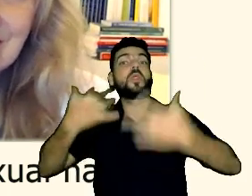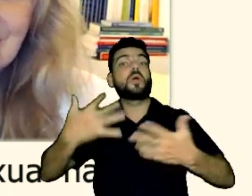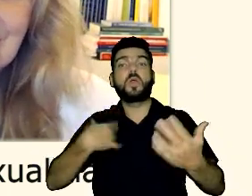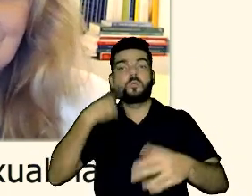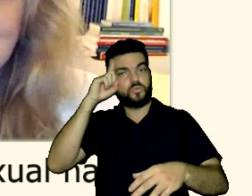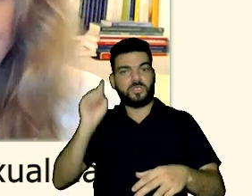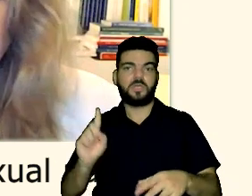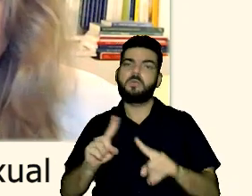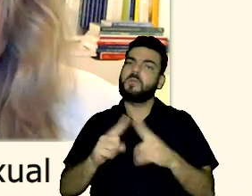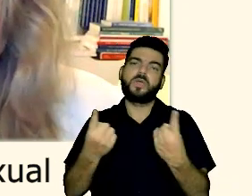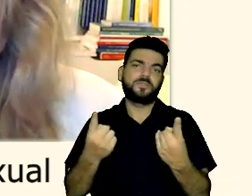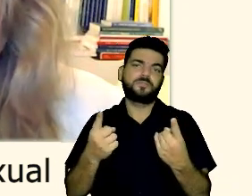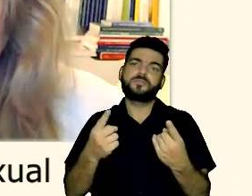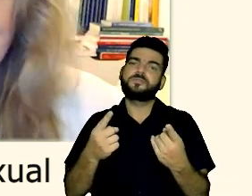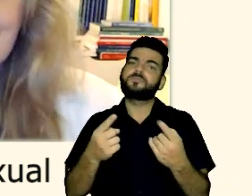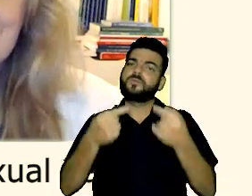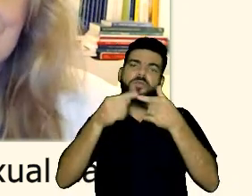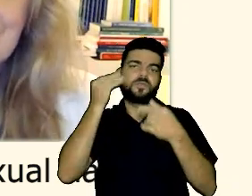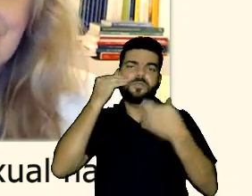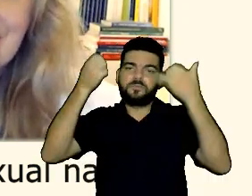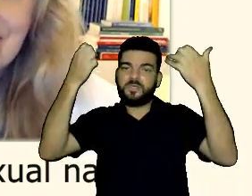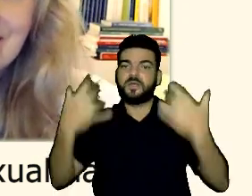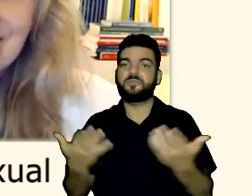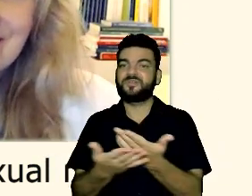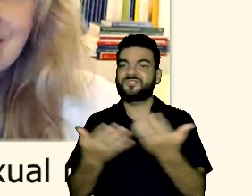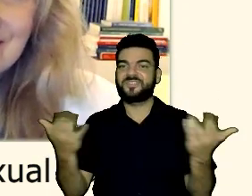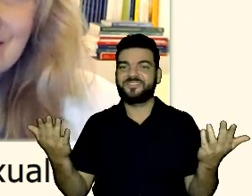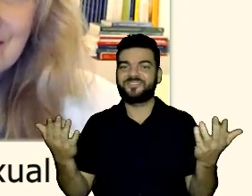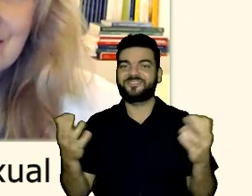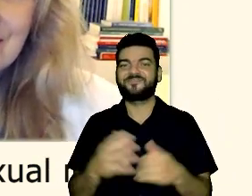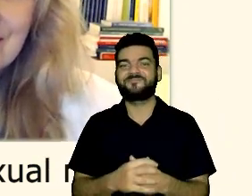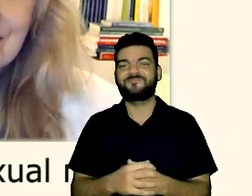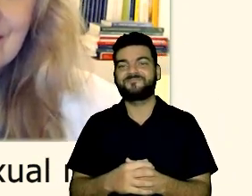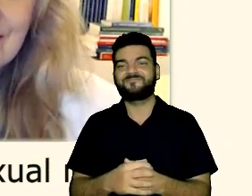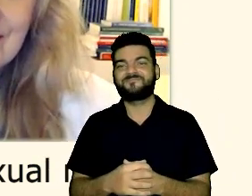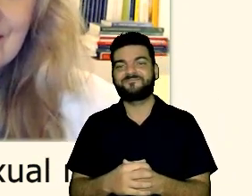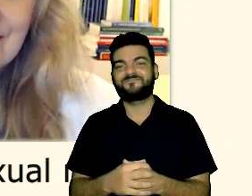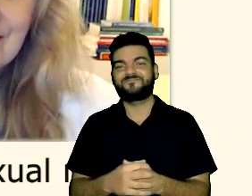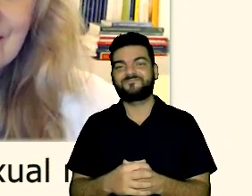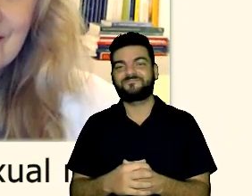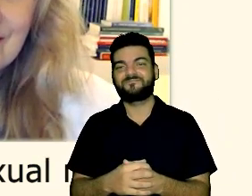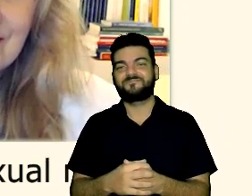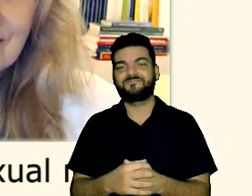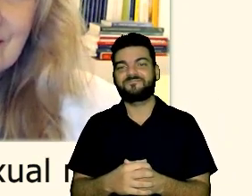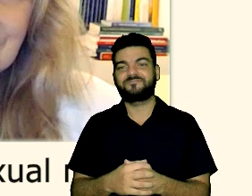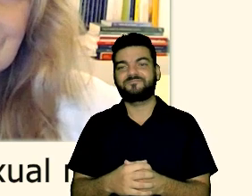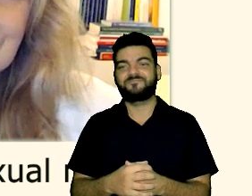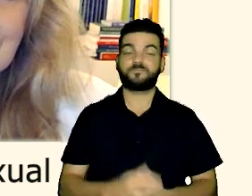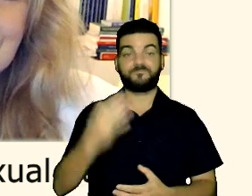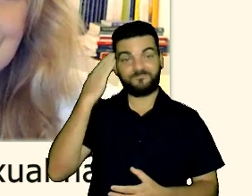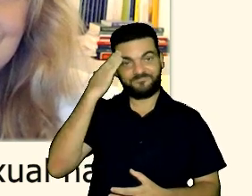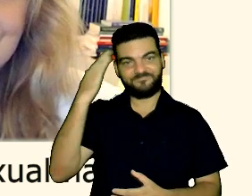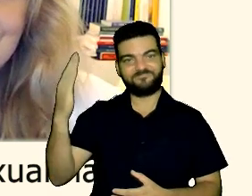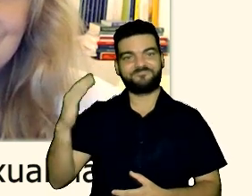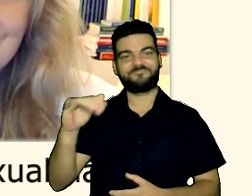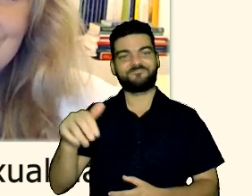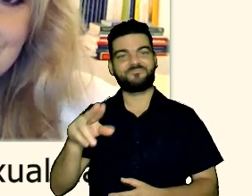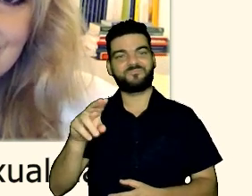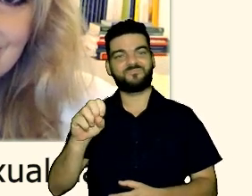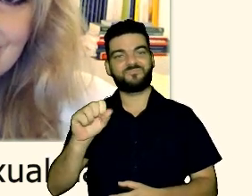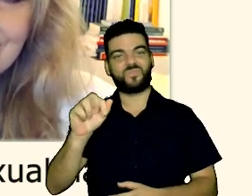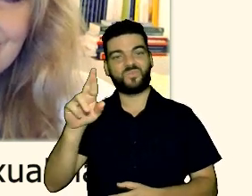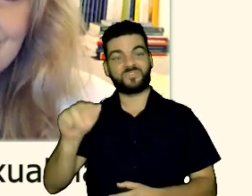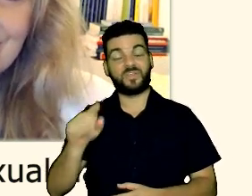nem sei direito quanto tempo eu falei. Mas é basicamente isso que eu tenho para trazer para vocês de contribuição.